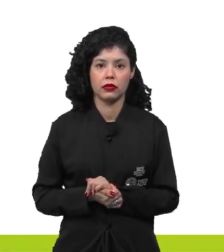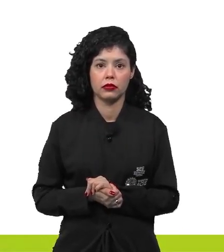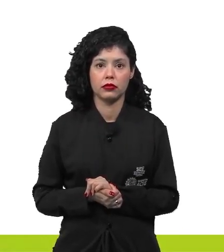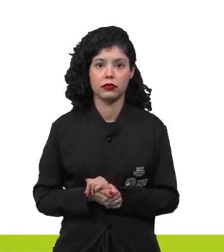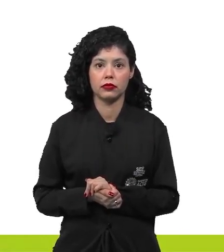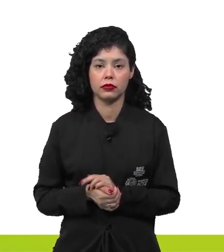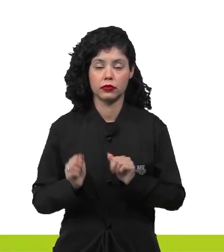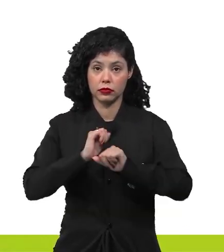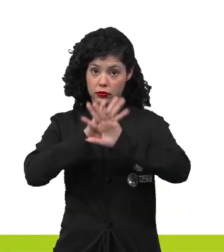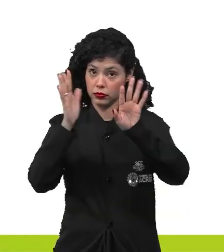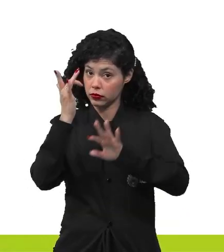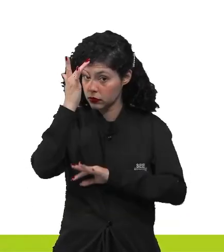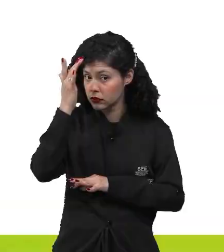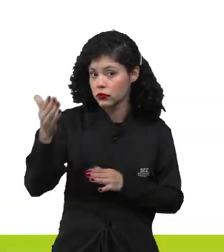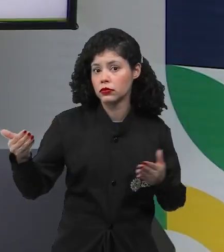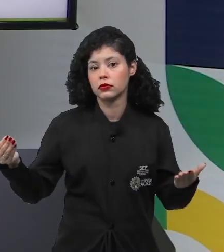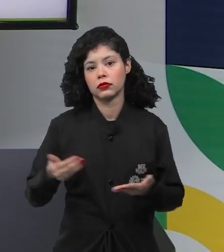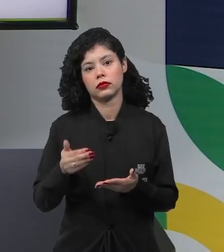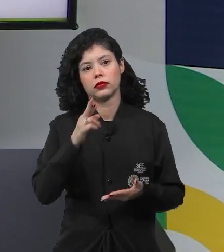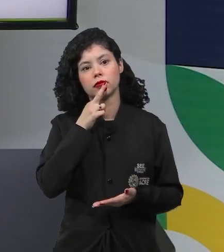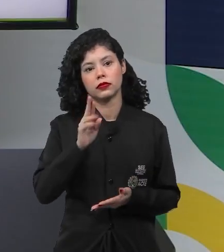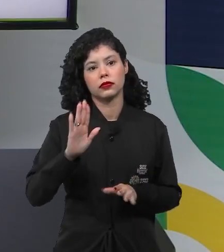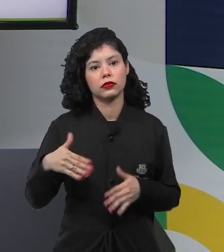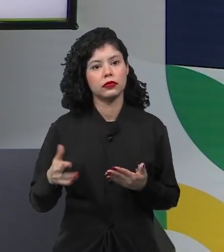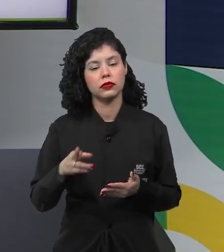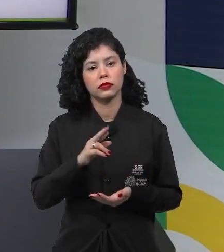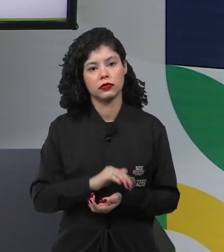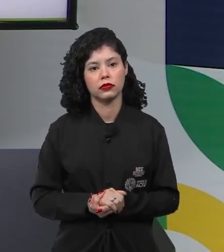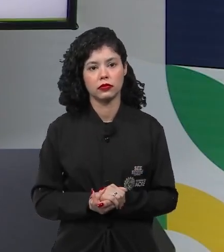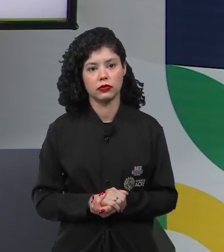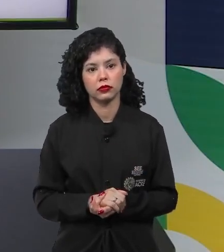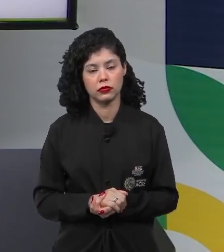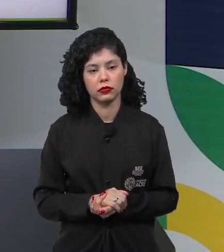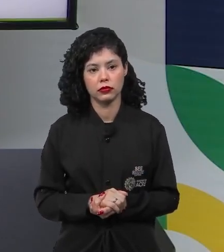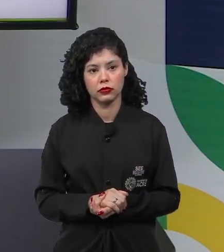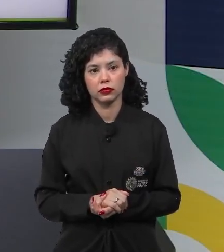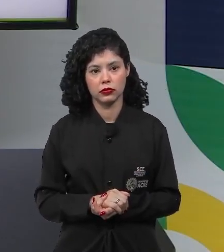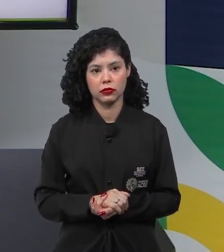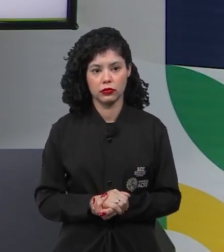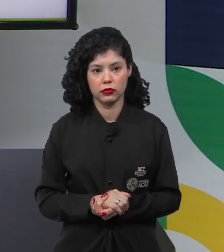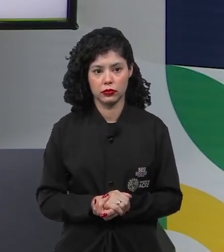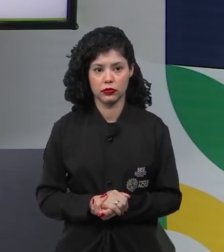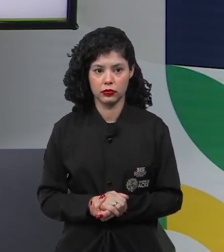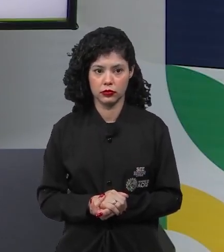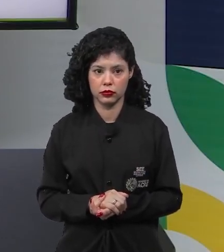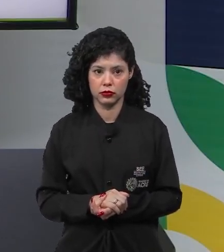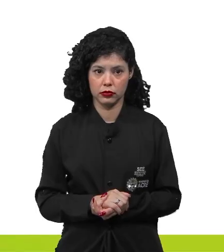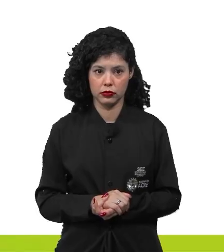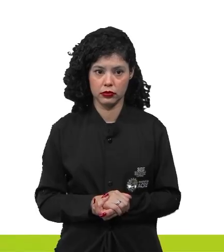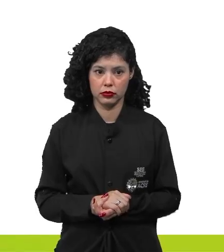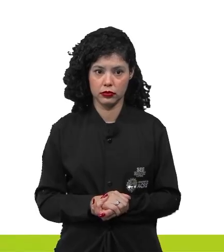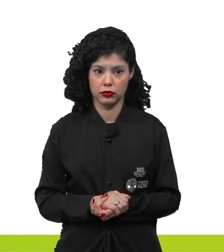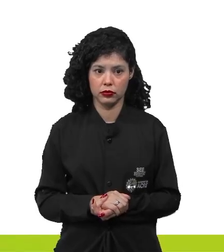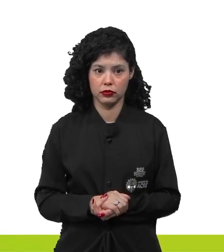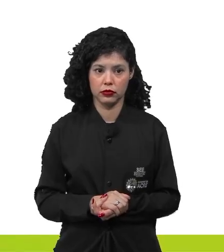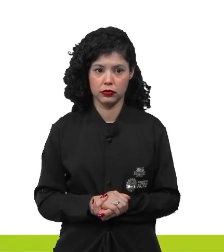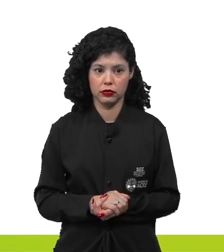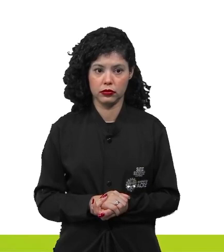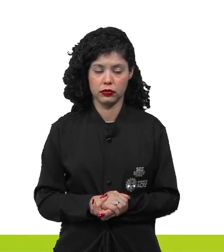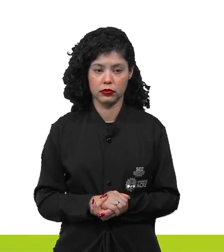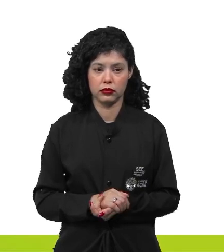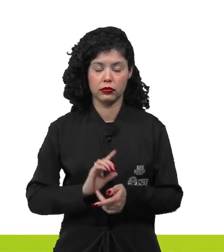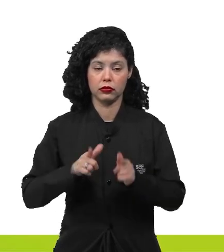Então fica mais fácil agora de nós sabermos qual é a nossa resposta, certo? Vamos lá conferir agora.